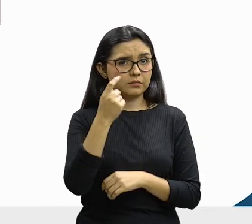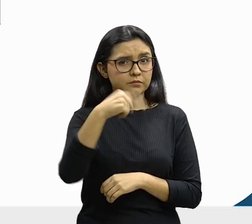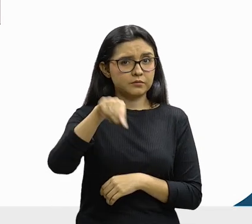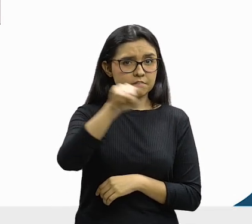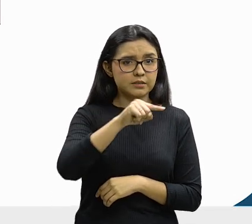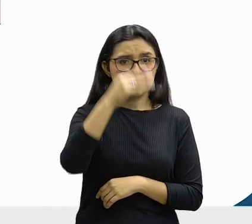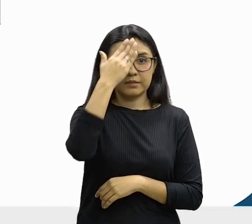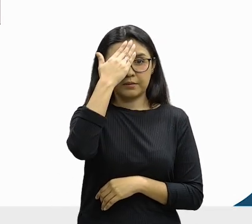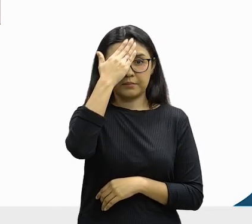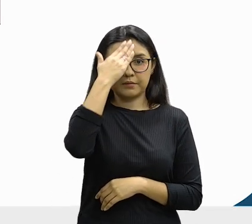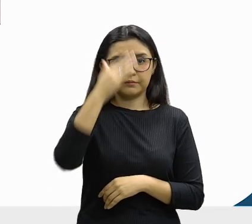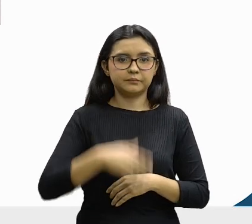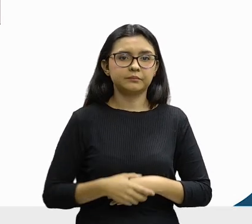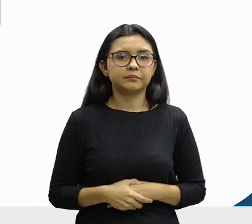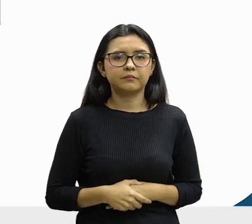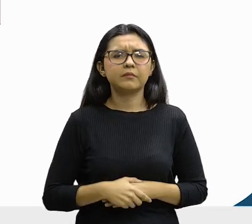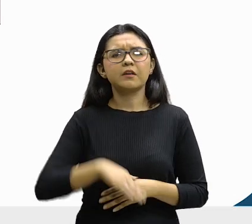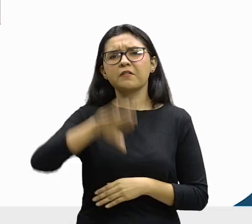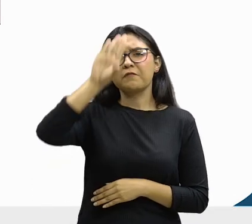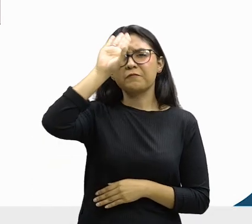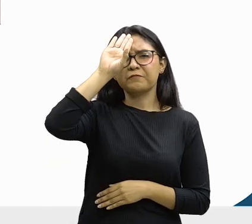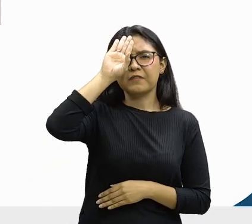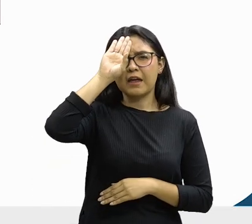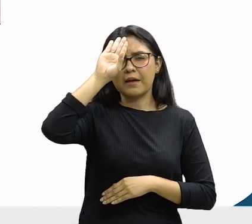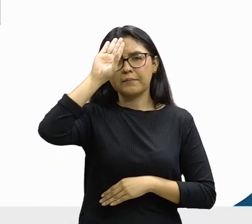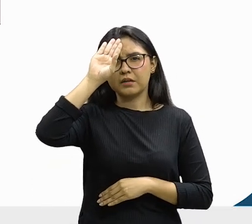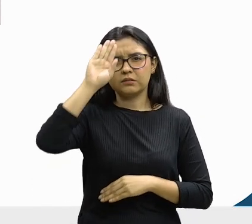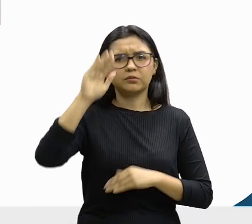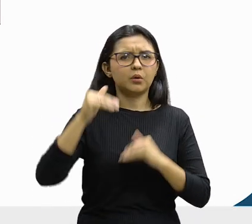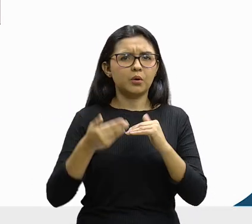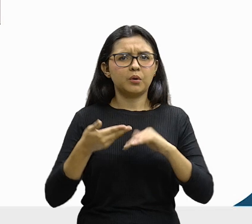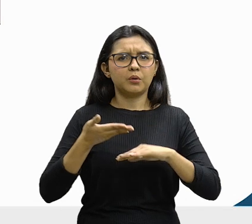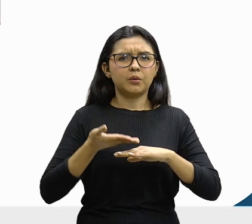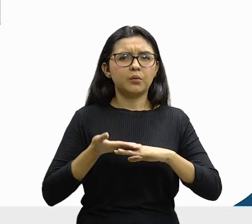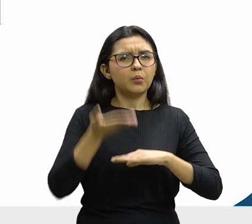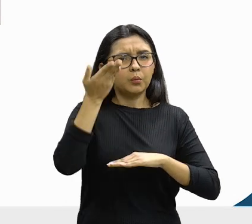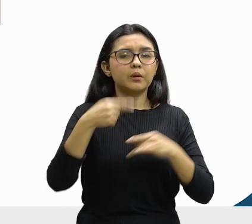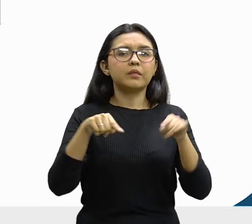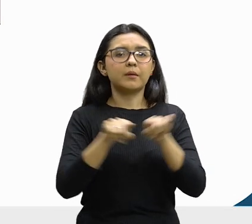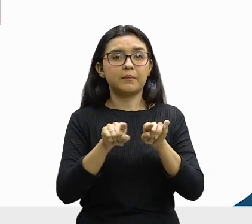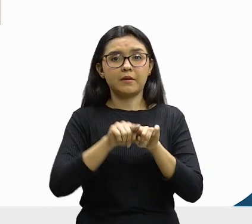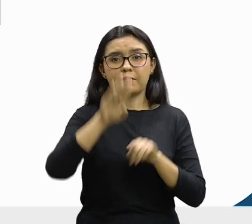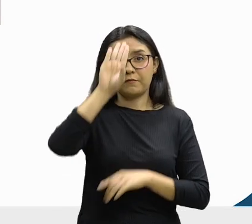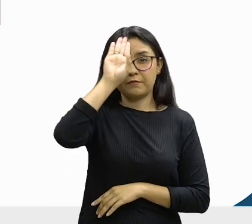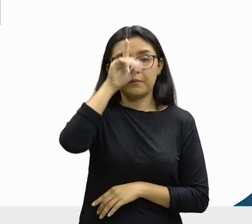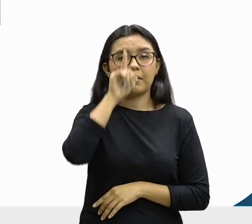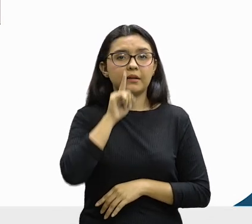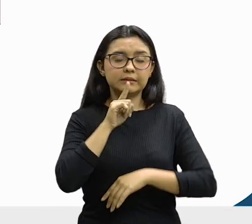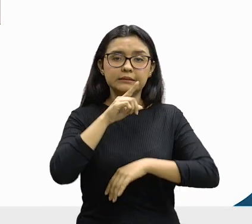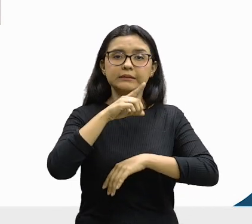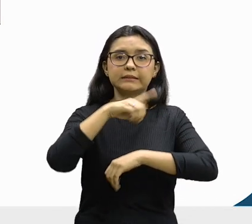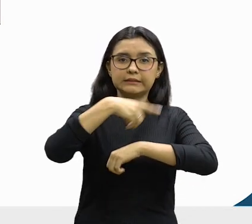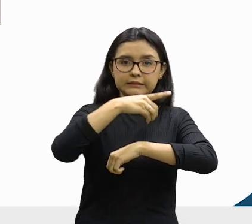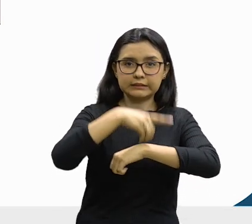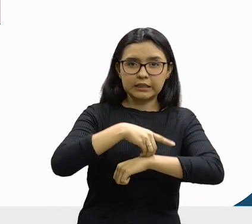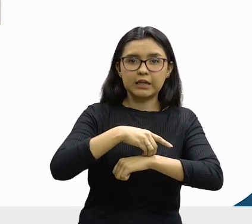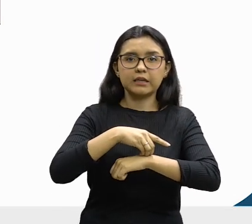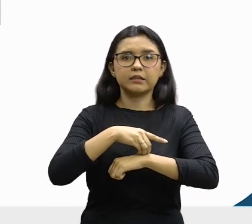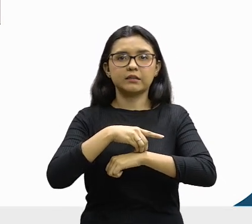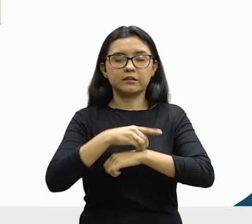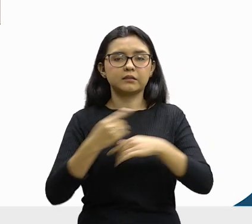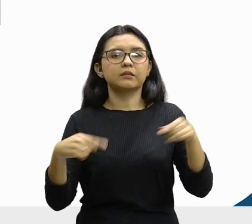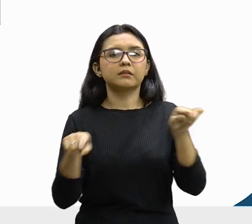Olha só, febre alta, você vai ter, ó, febre amarela, dengue, chikungunya normalmente